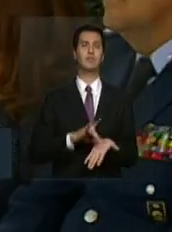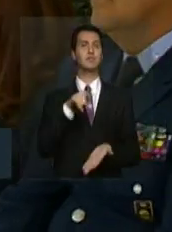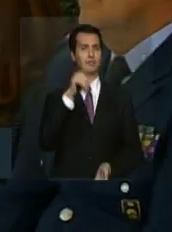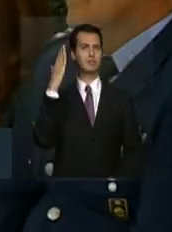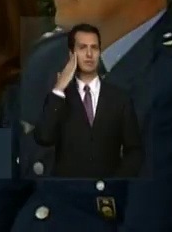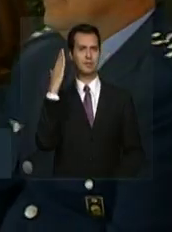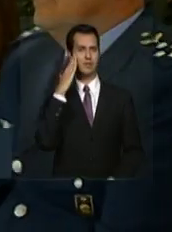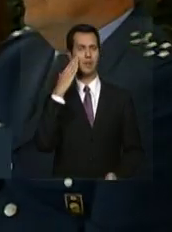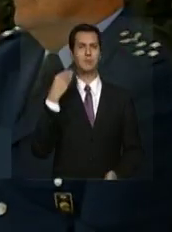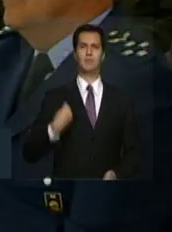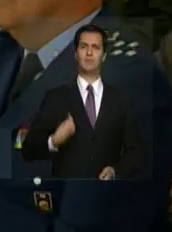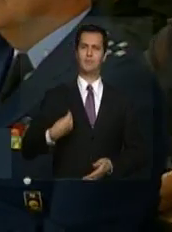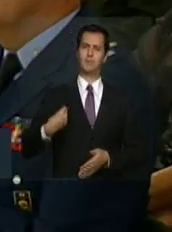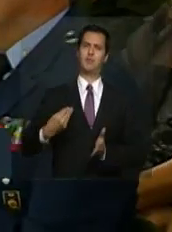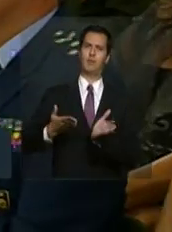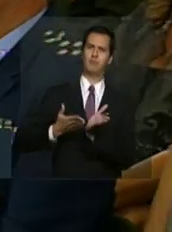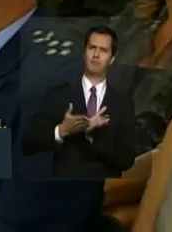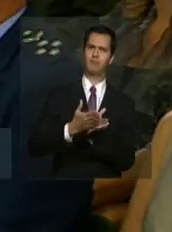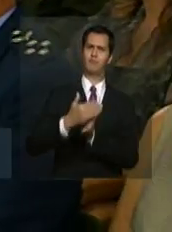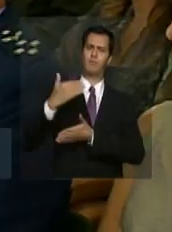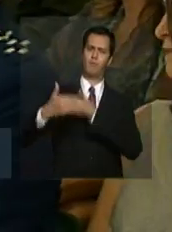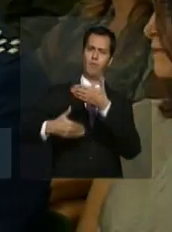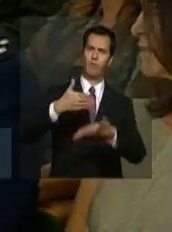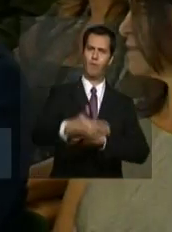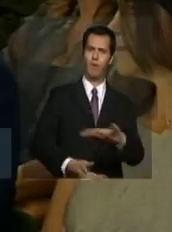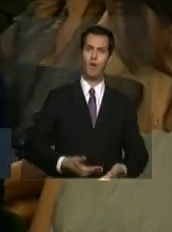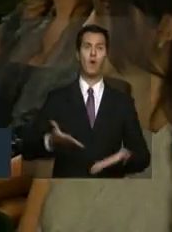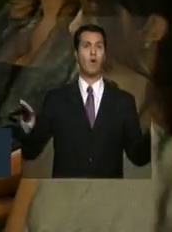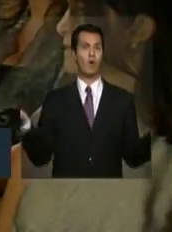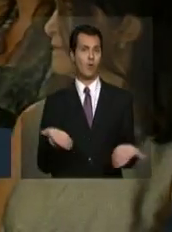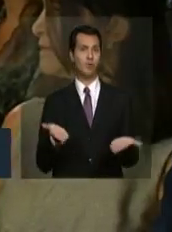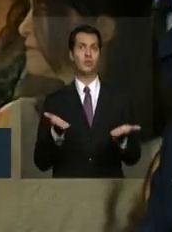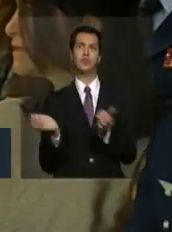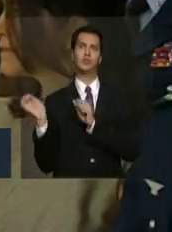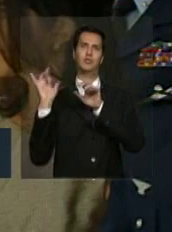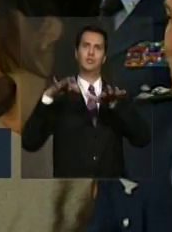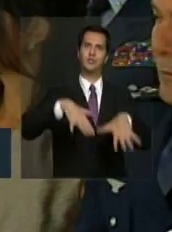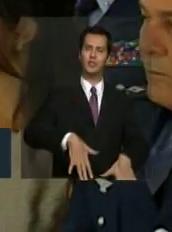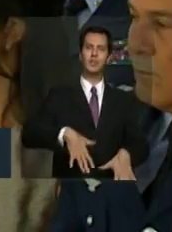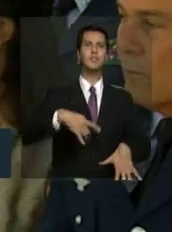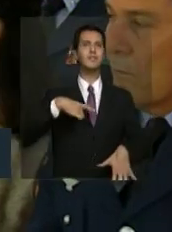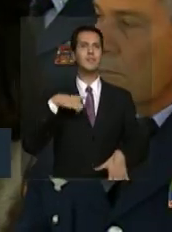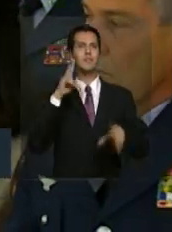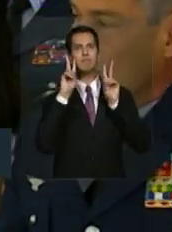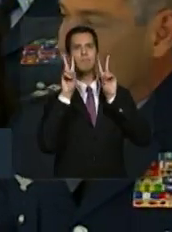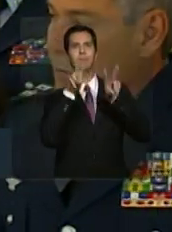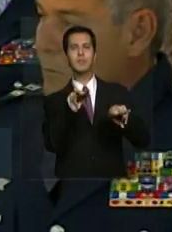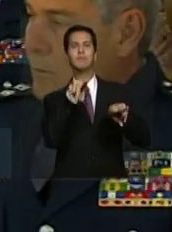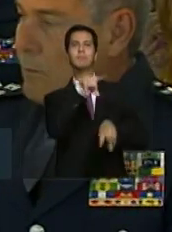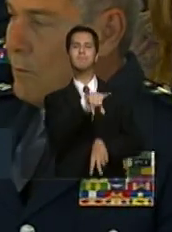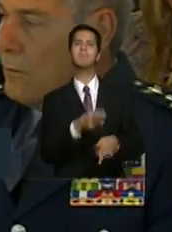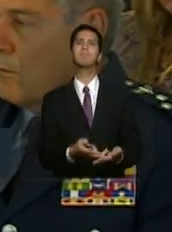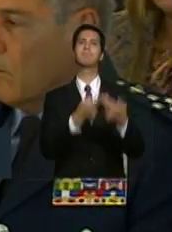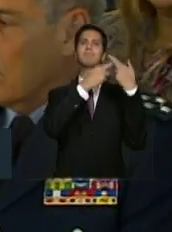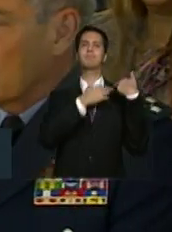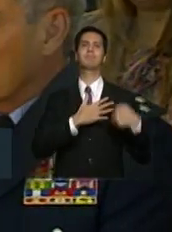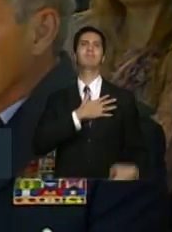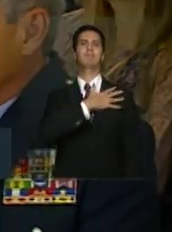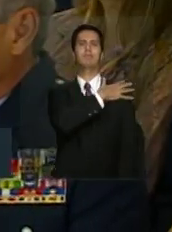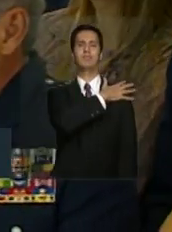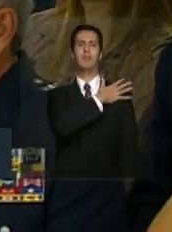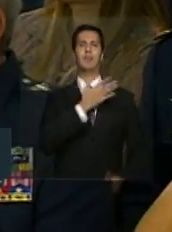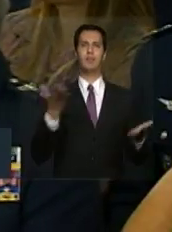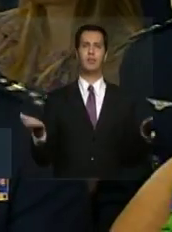dessa trajetória. Estão aqui hoje, orgulhosos, presenciando o reconhecimento do esforço de